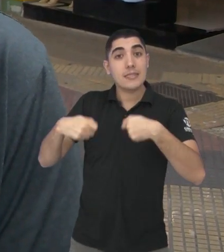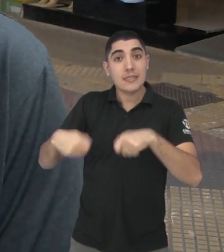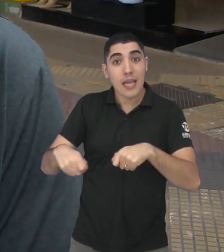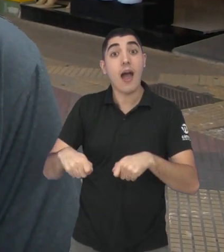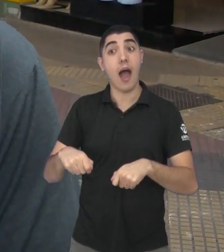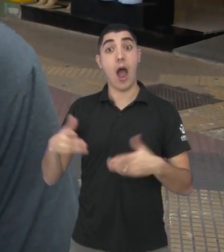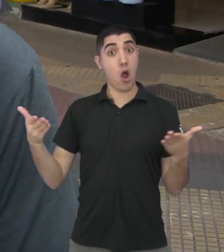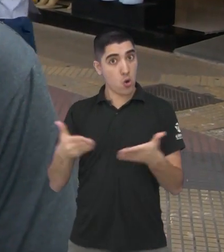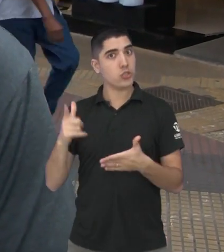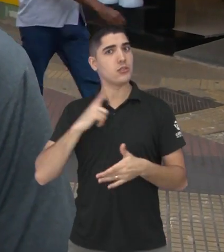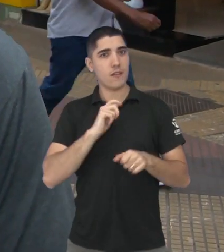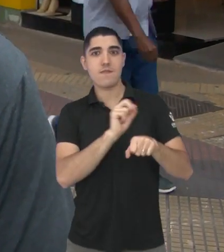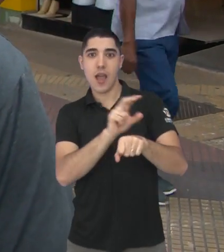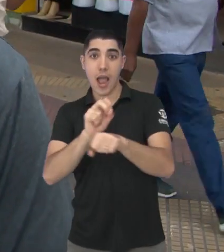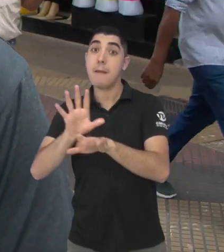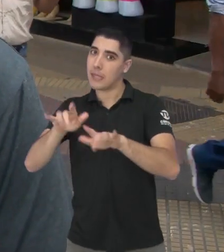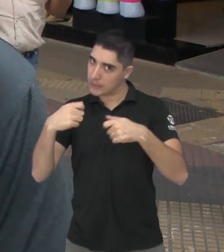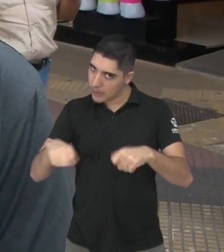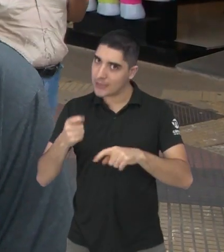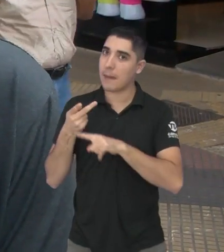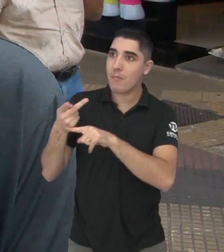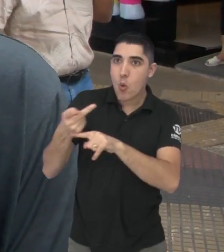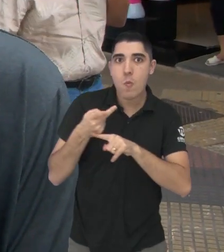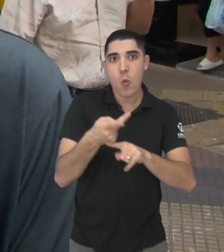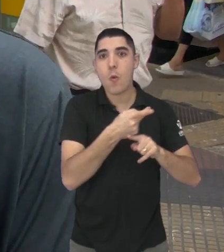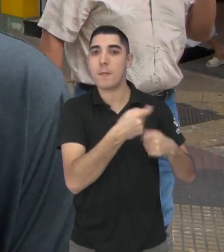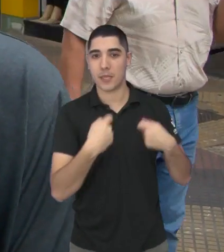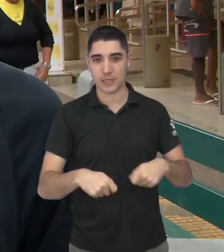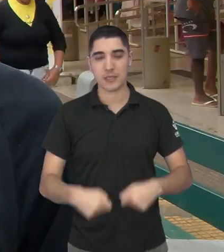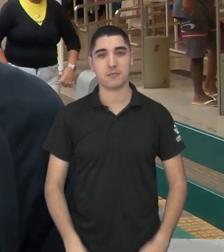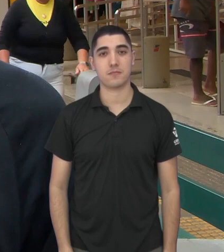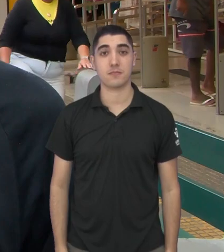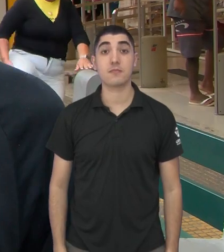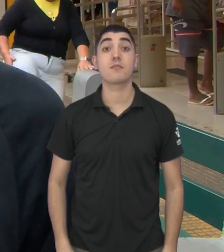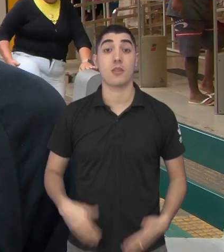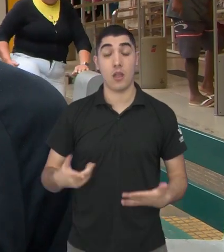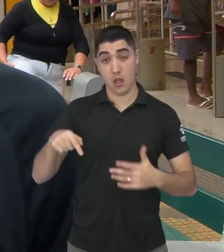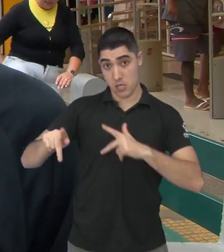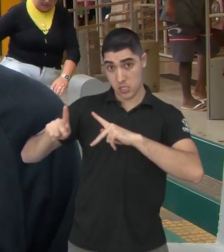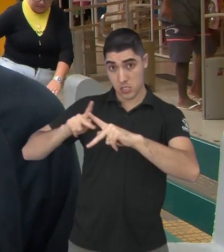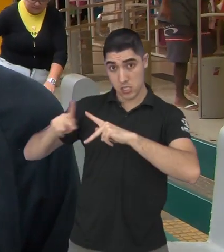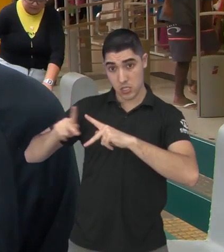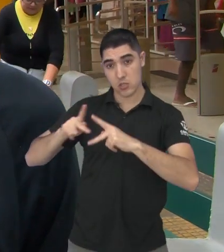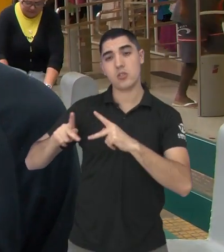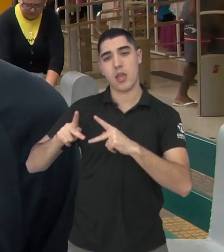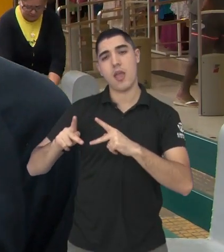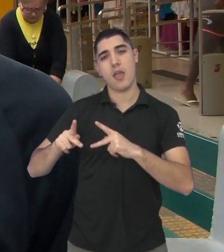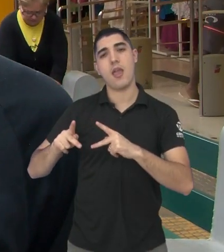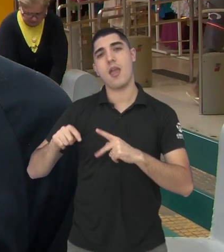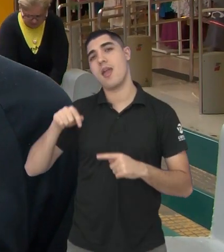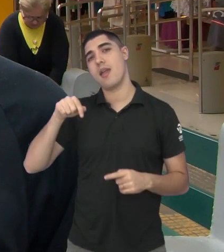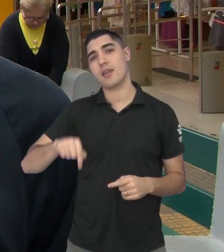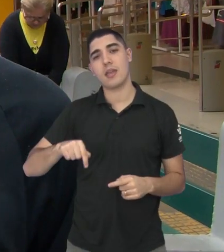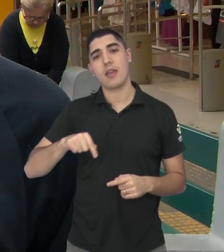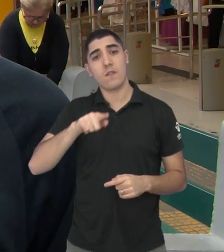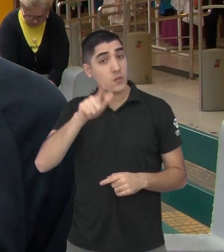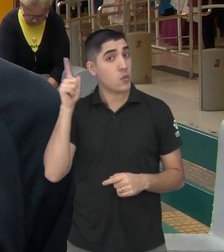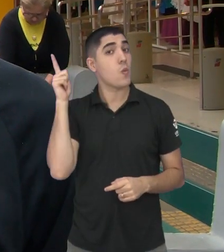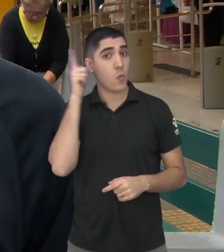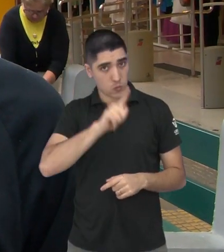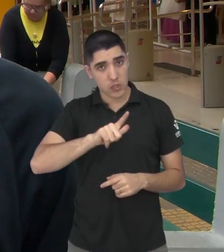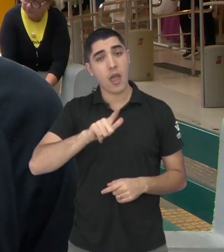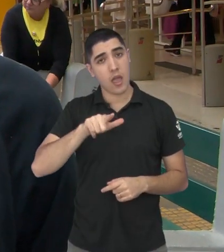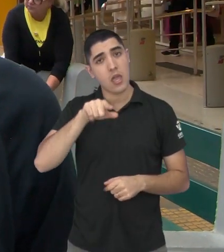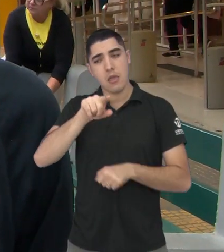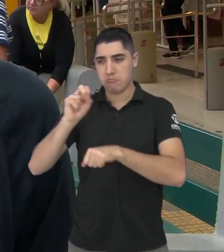porque aqui hoje tem bastante vaga hoje mas só que tem que dar uma procurada São José dos Campos é uma cidade que que você